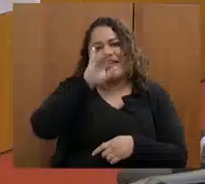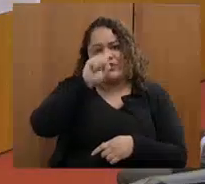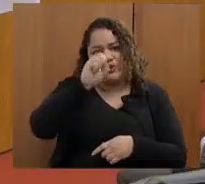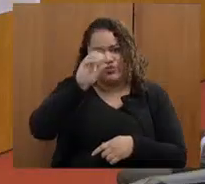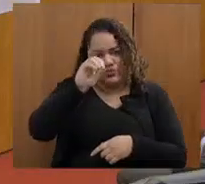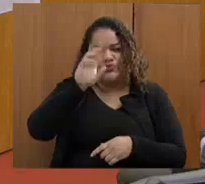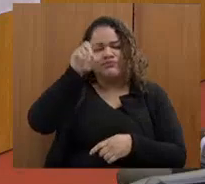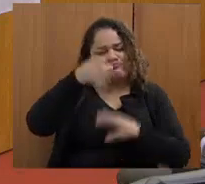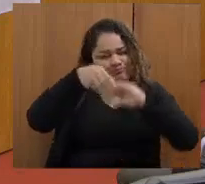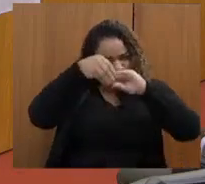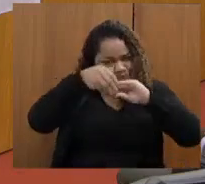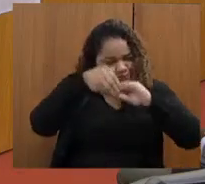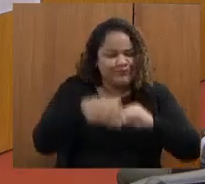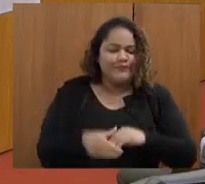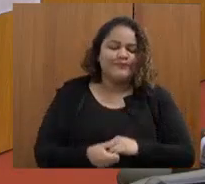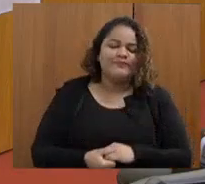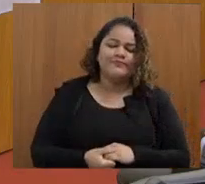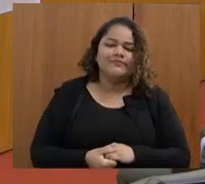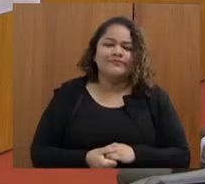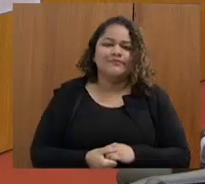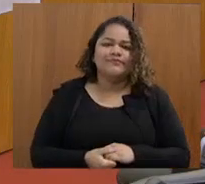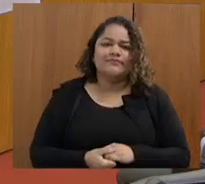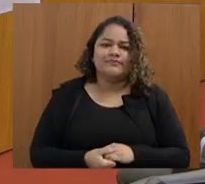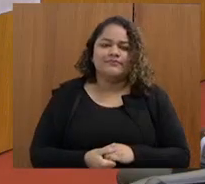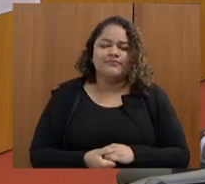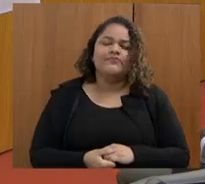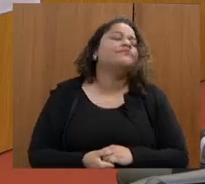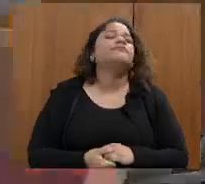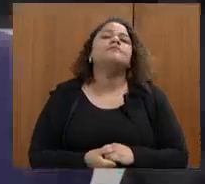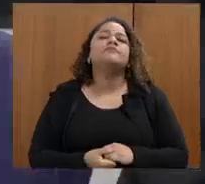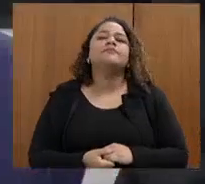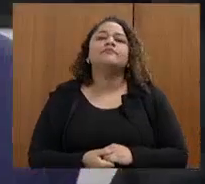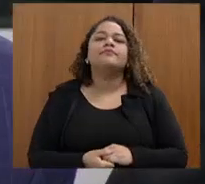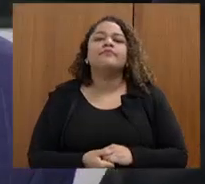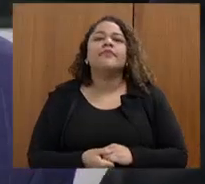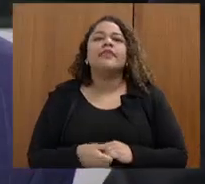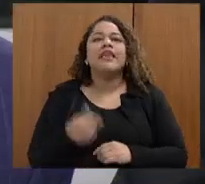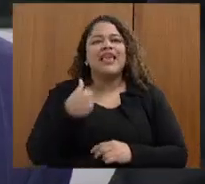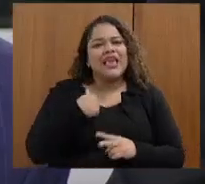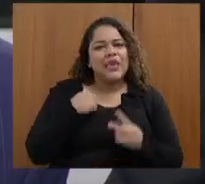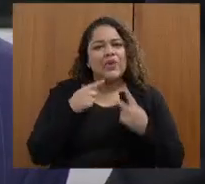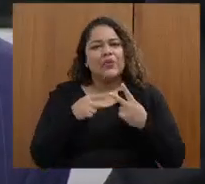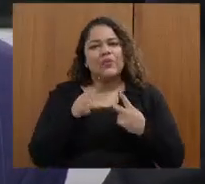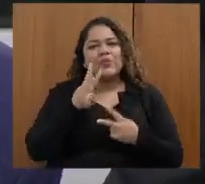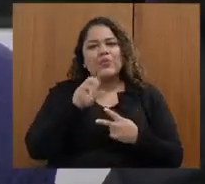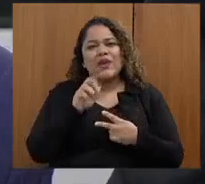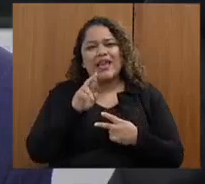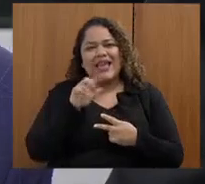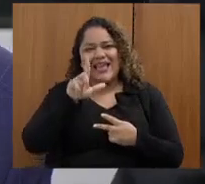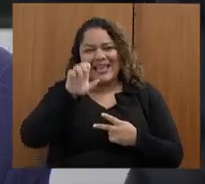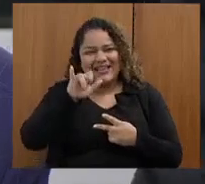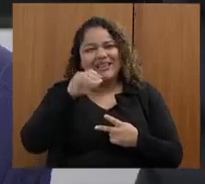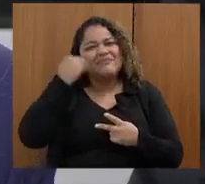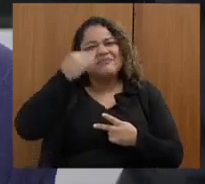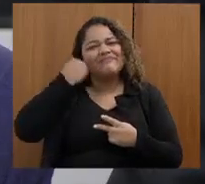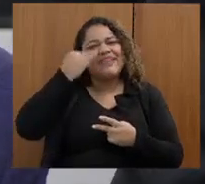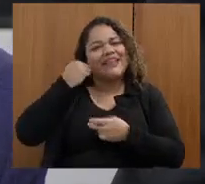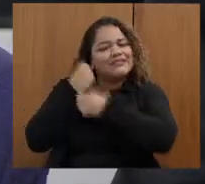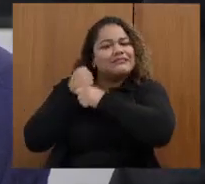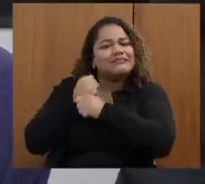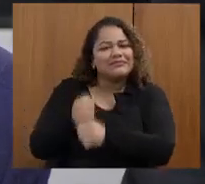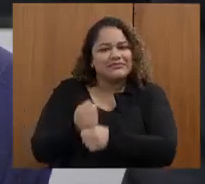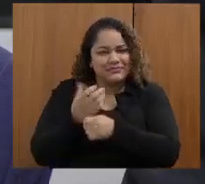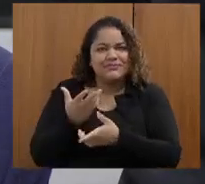dizer da nossa experiência eu e a arma e talvez seja o deputado mais experiência do deputado árbio